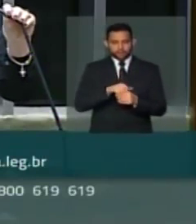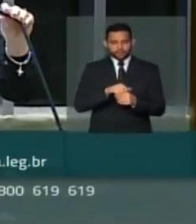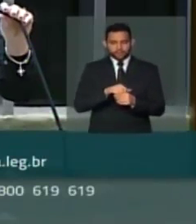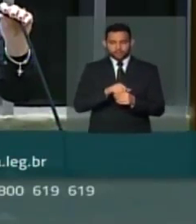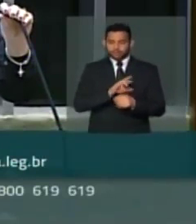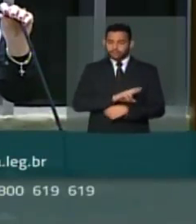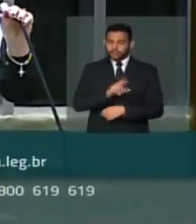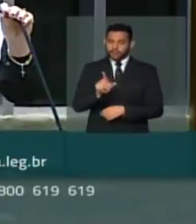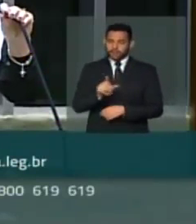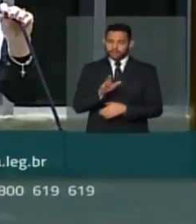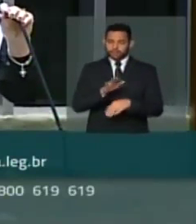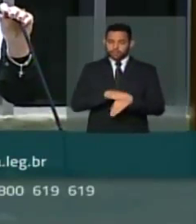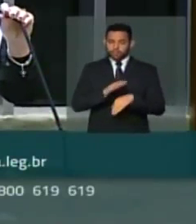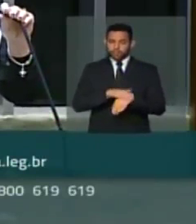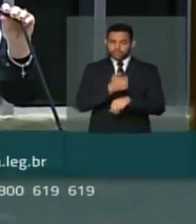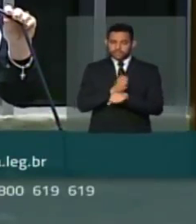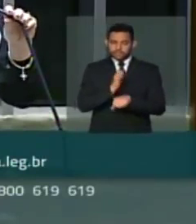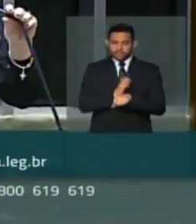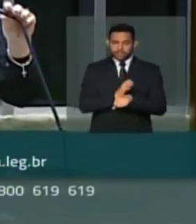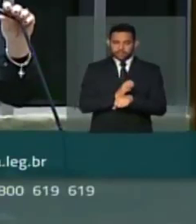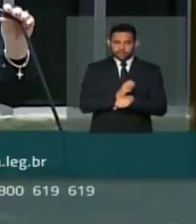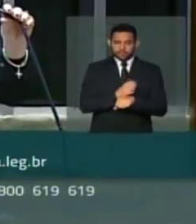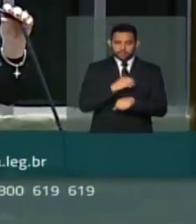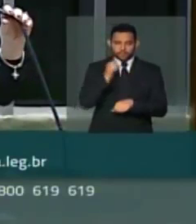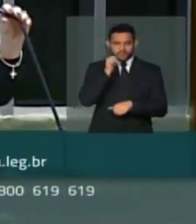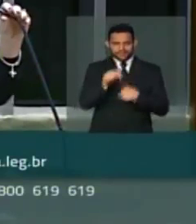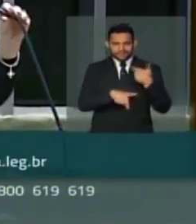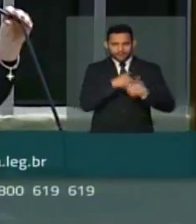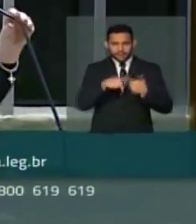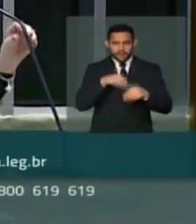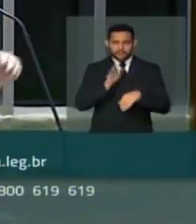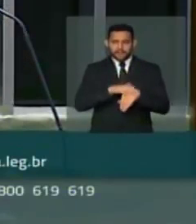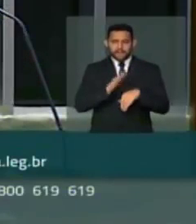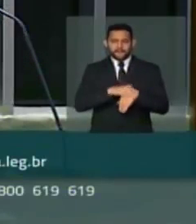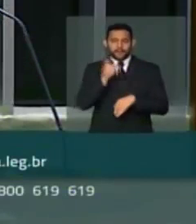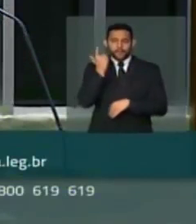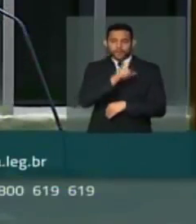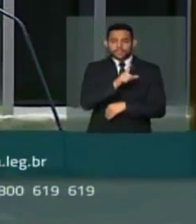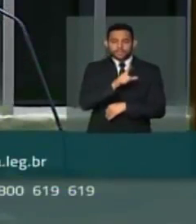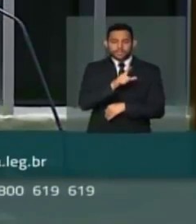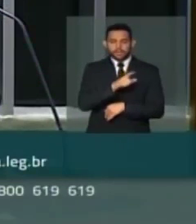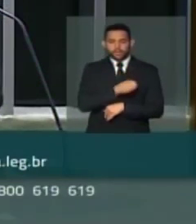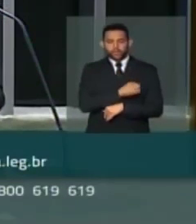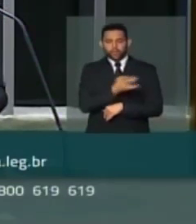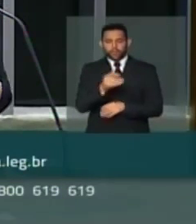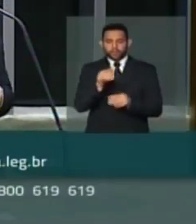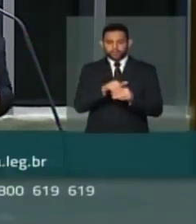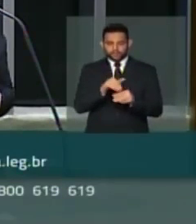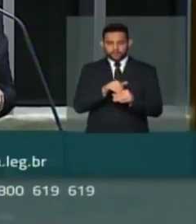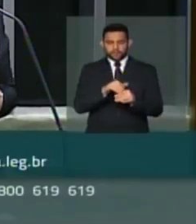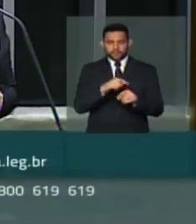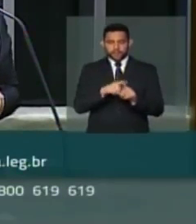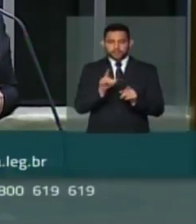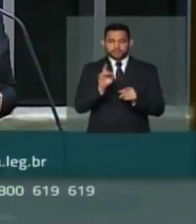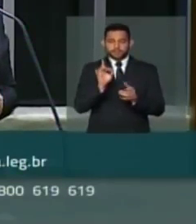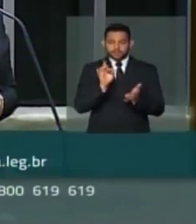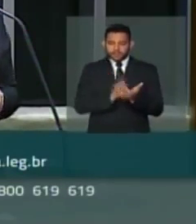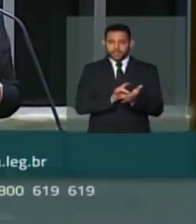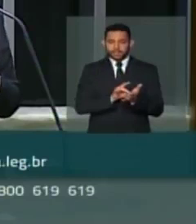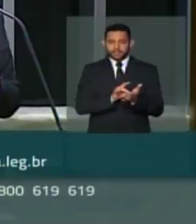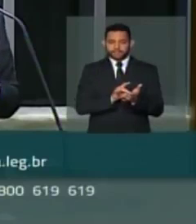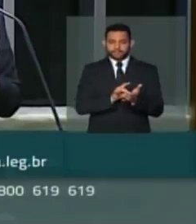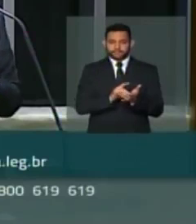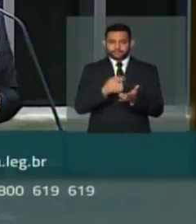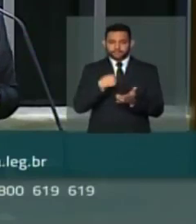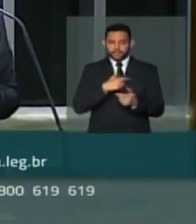contrário. Muitos estados vão ter que ter, as mulheres terão que trabalhar mais para conseguir este número de votos. Mas, com certeza absoluta,